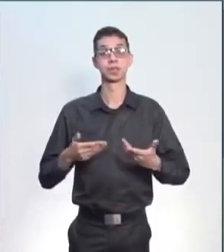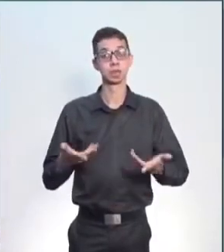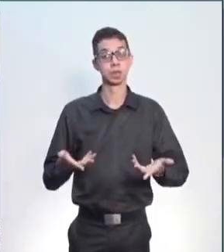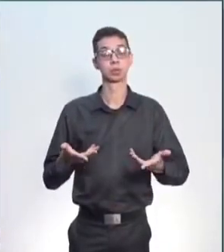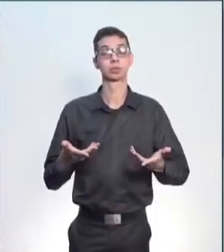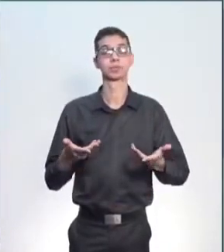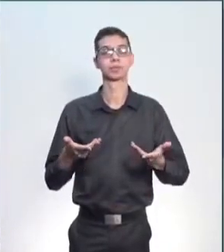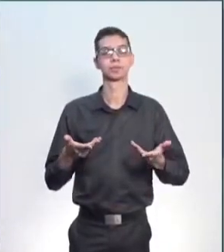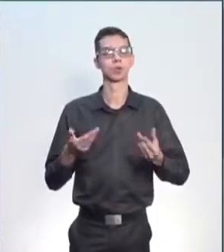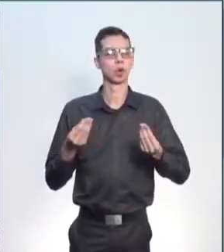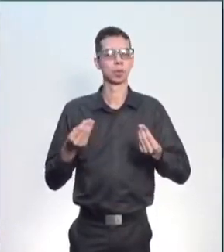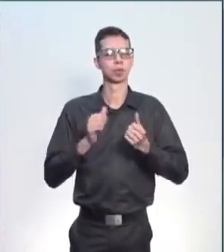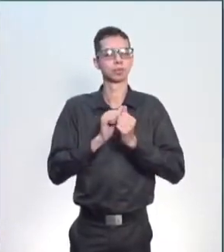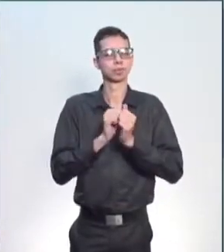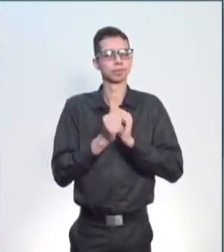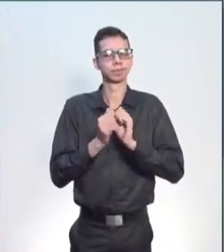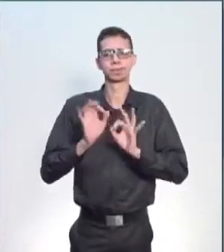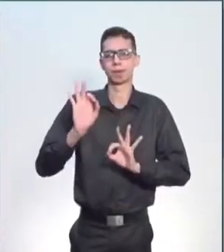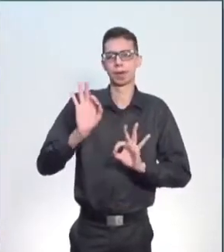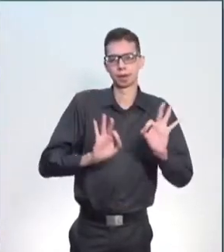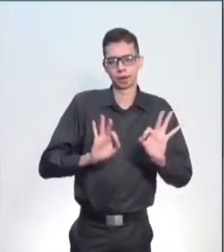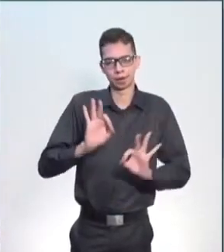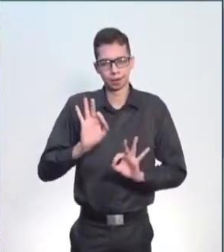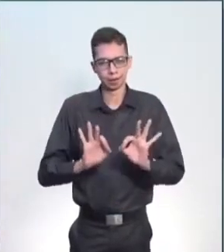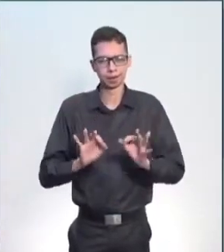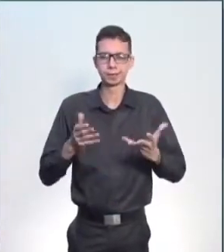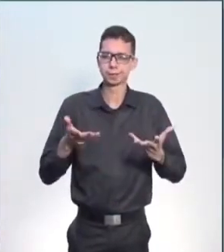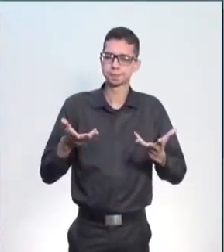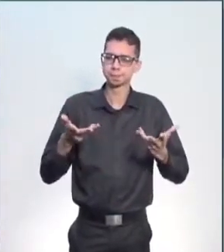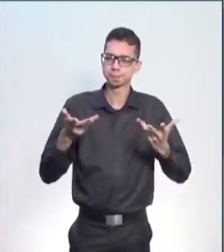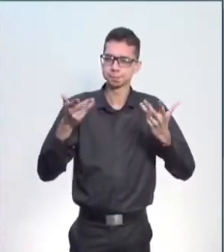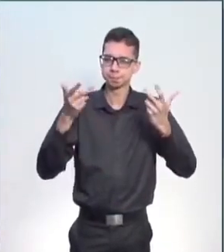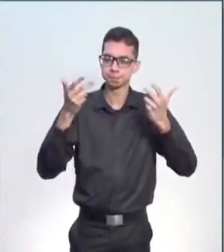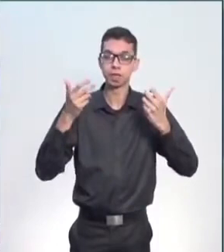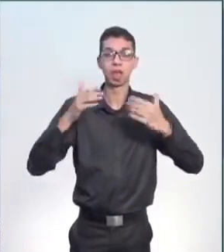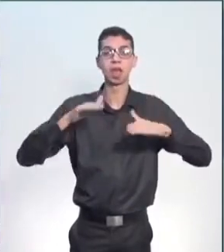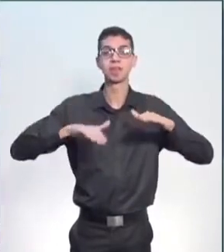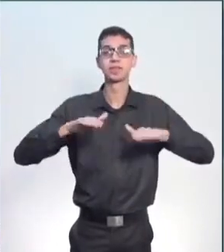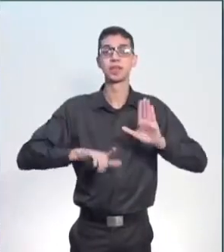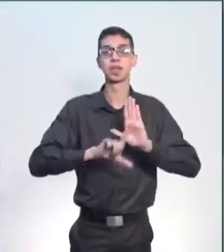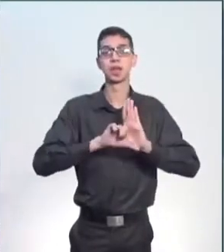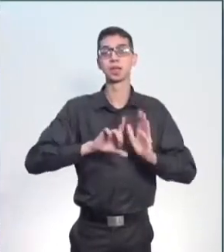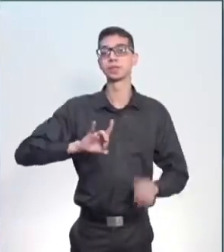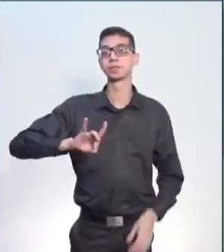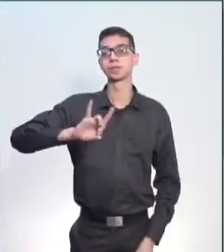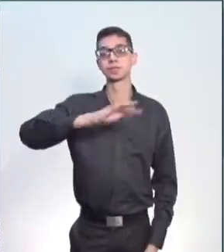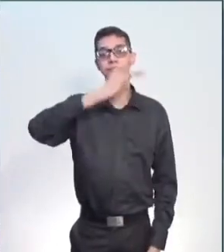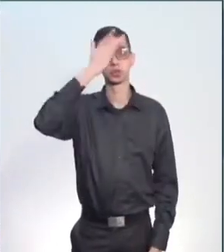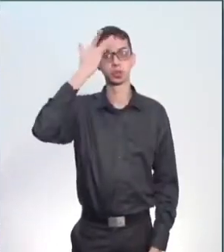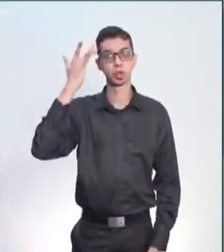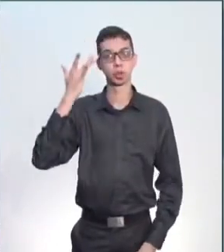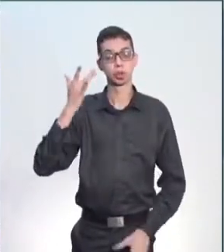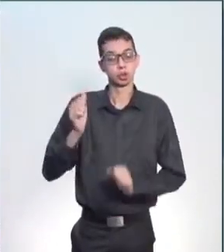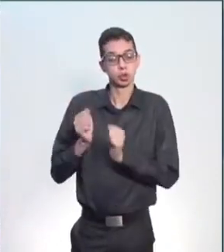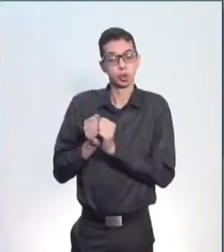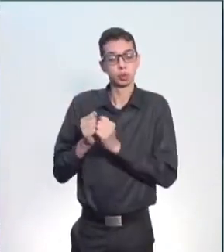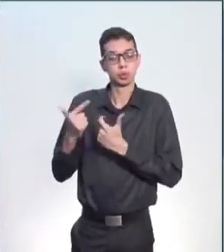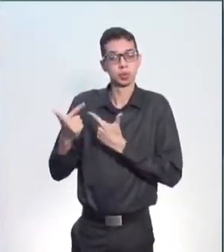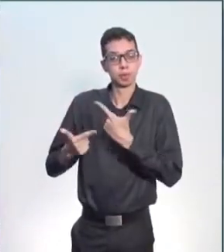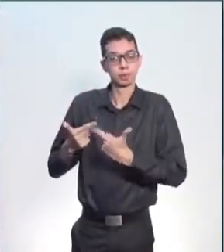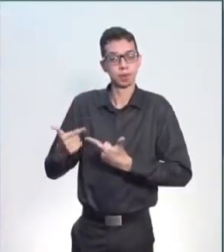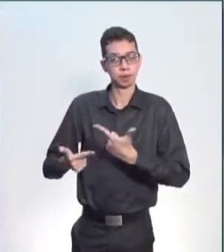muitas vezes, as leis elas levam o quê? As pessoas a trabalharem juntas, né? A ter